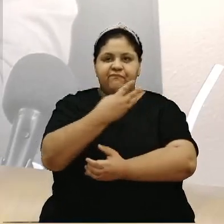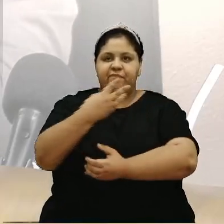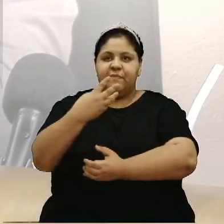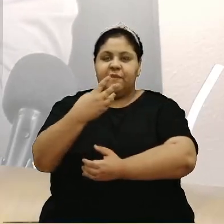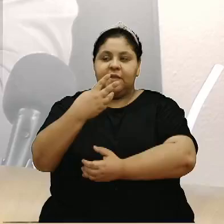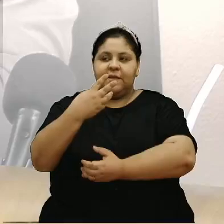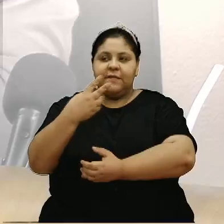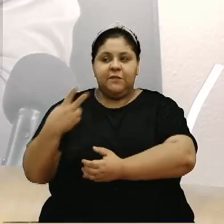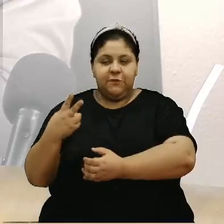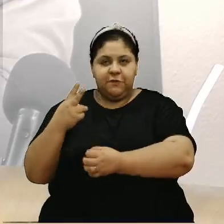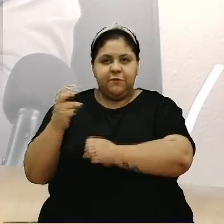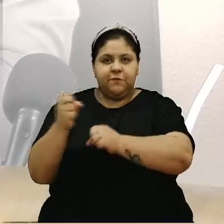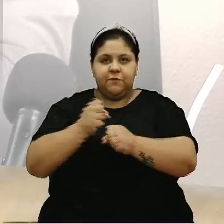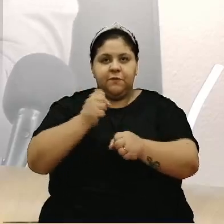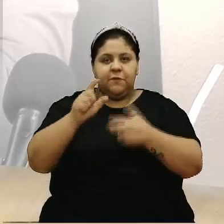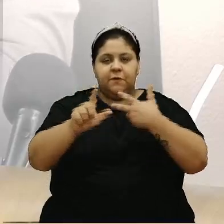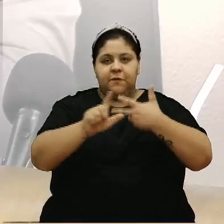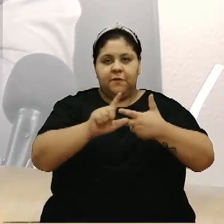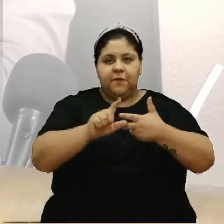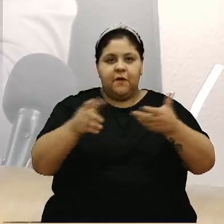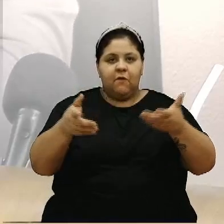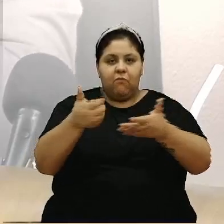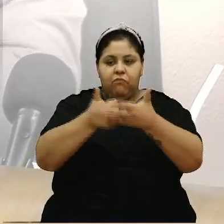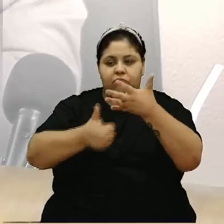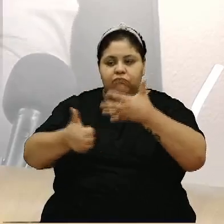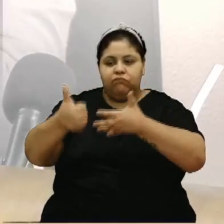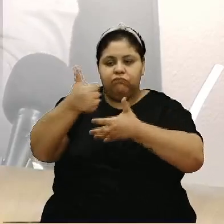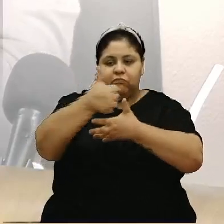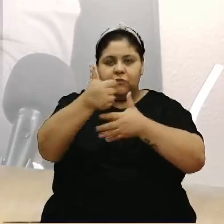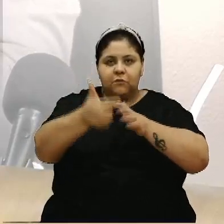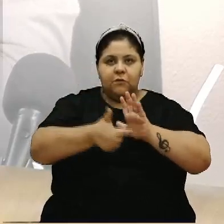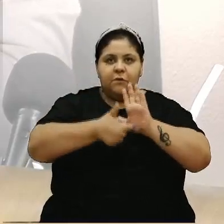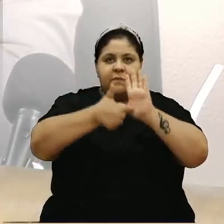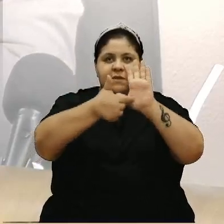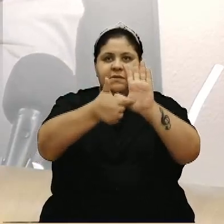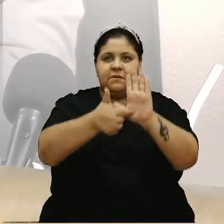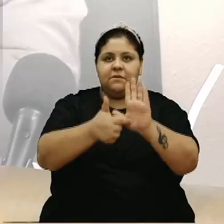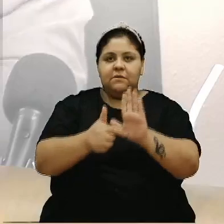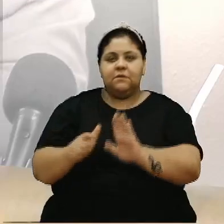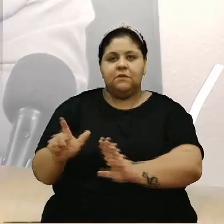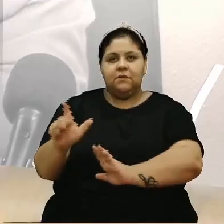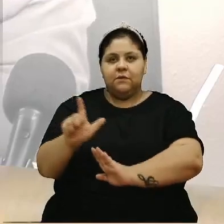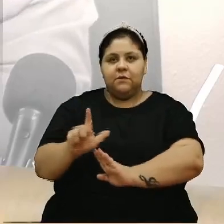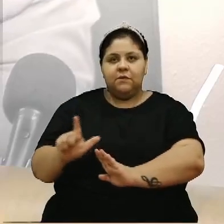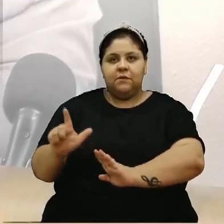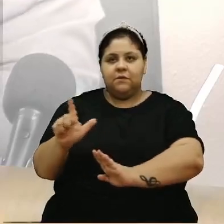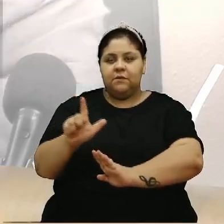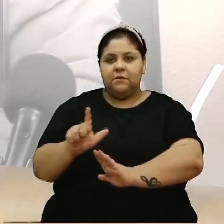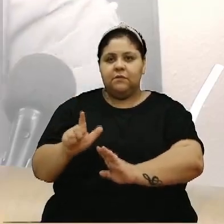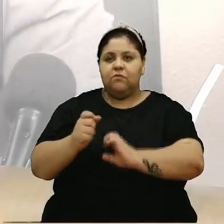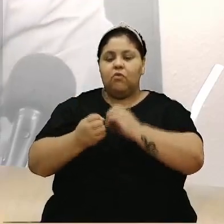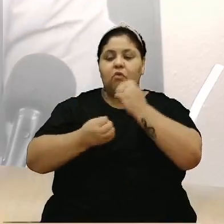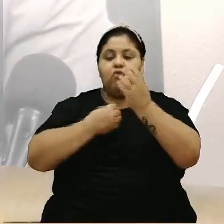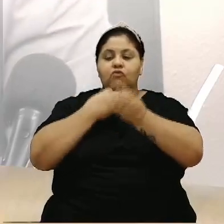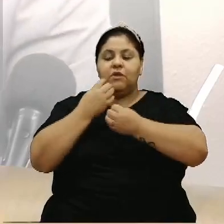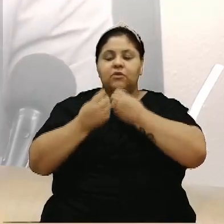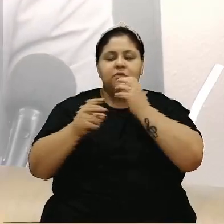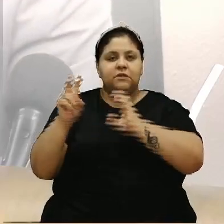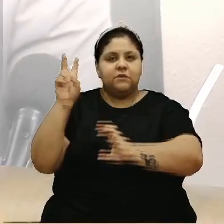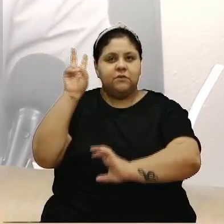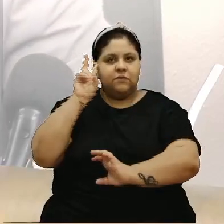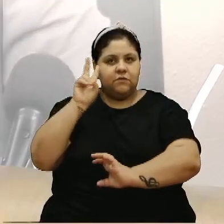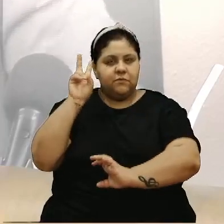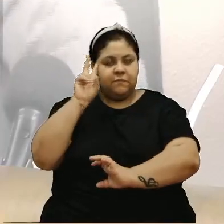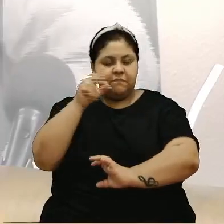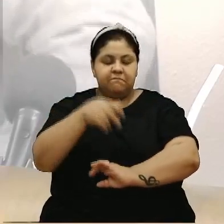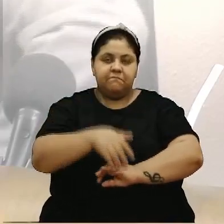Poder Legislativo. Nós vamos prestigiar a apresentação literária com um grande contador de histórias.